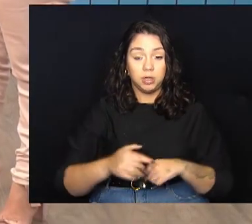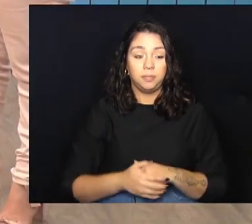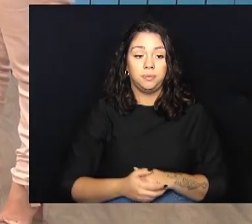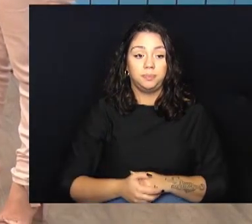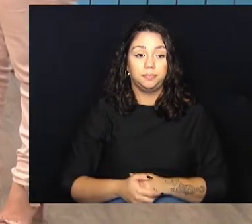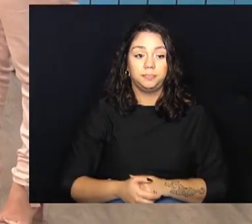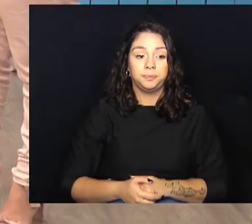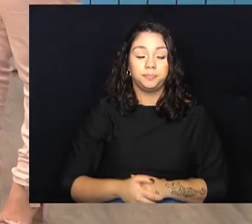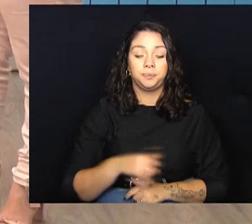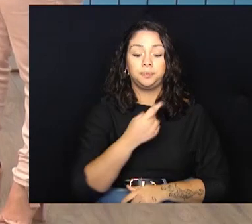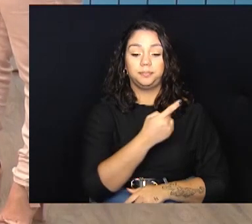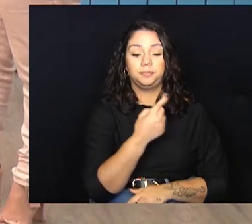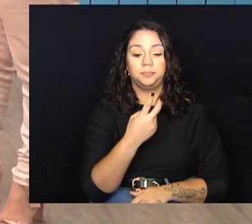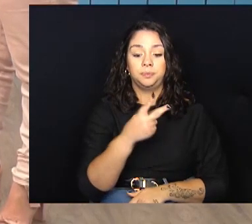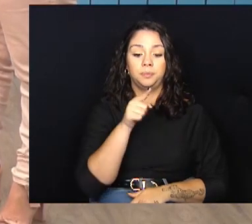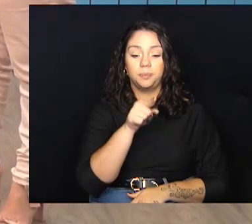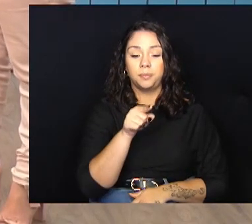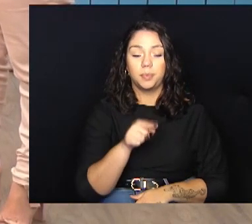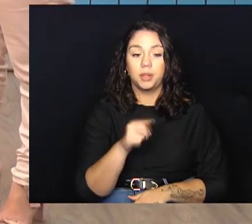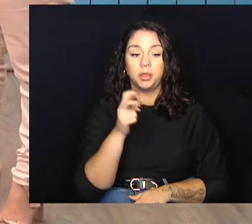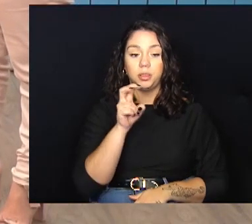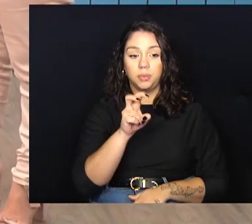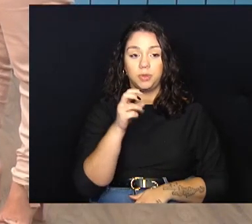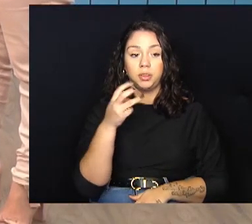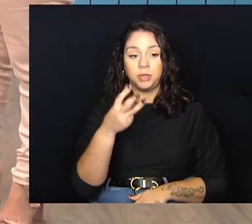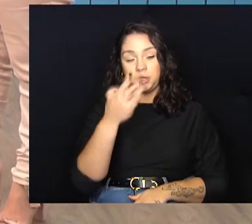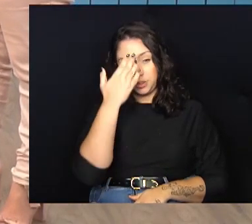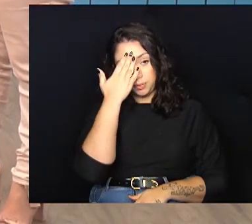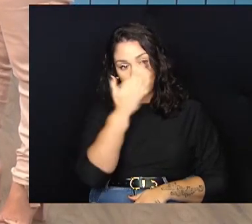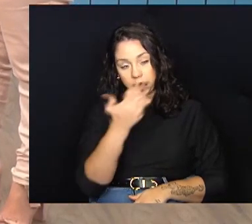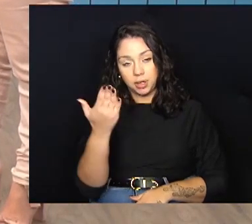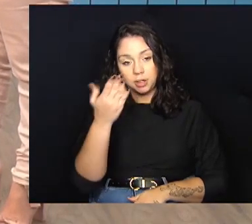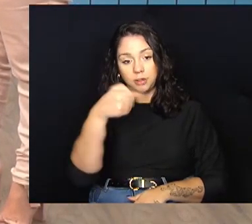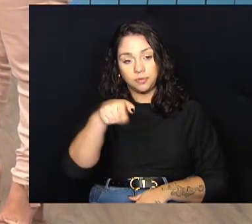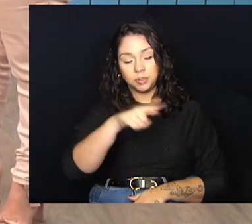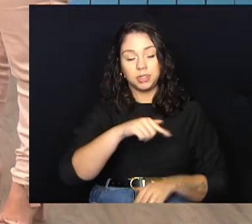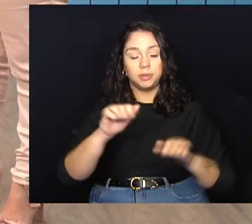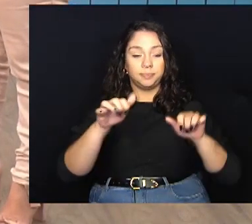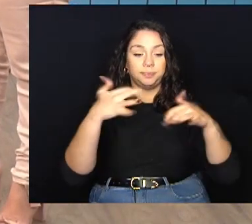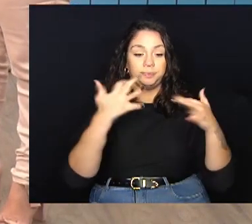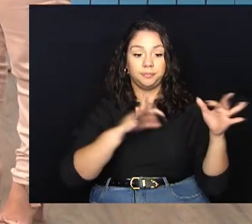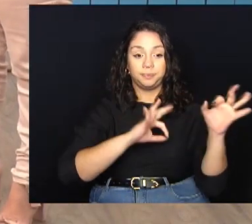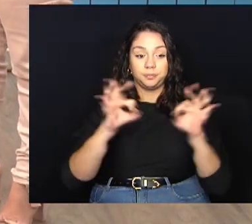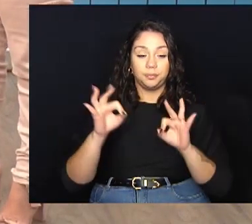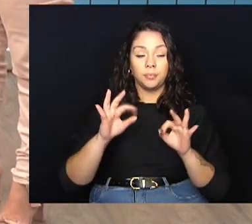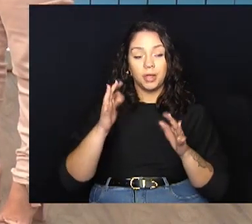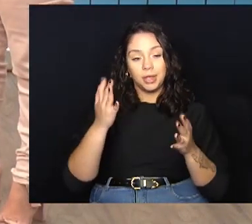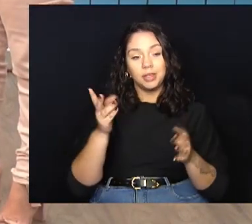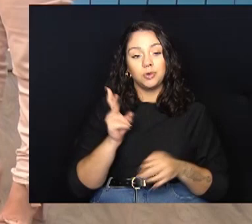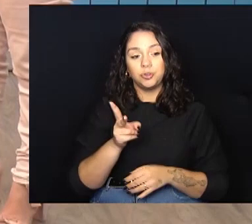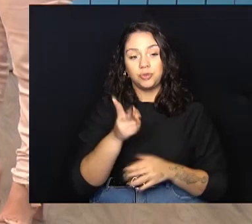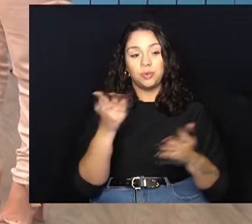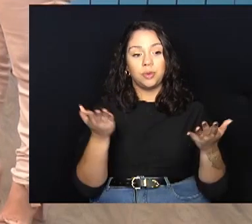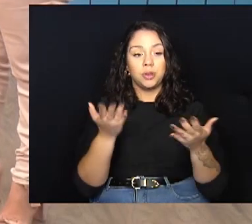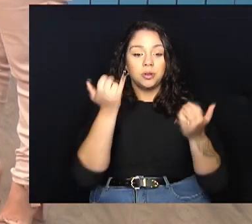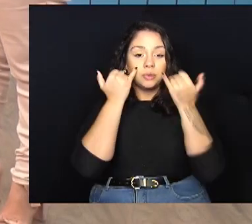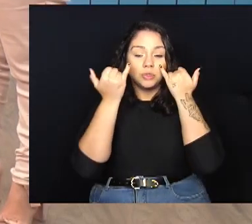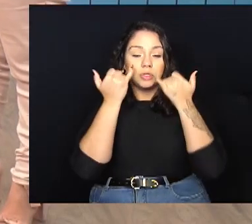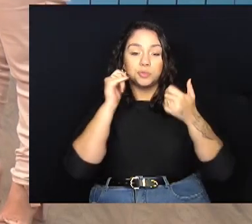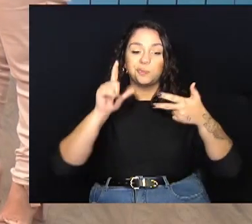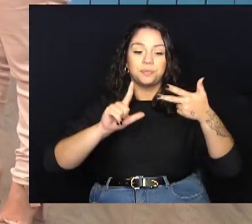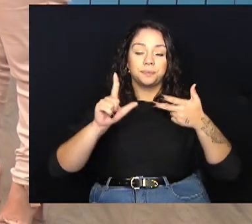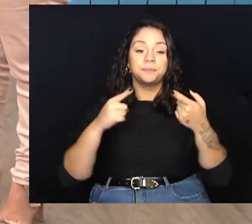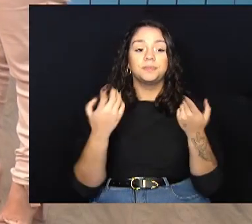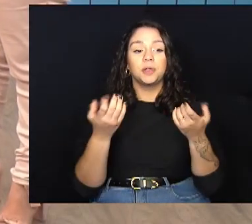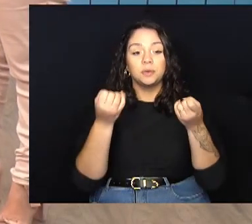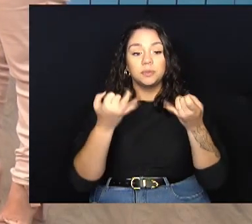meio-dia mais 53 minutos Muito obrigado pela sua companhia pela sua audiência a gente segue aqui com as notícias do Legislativo por